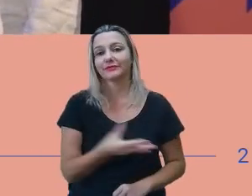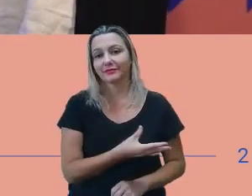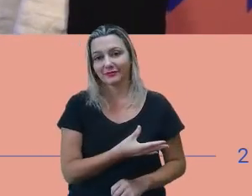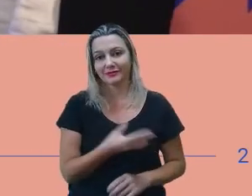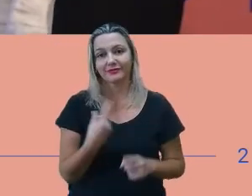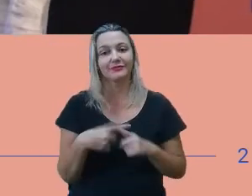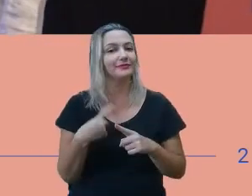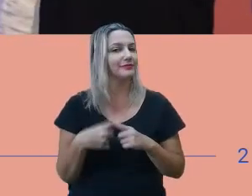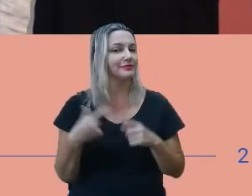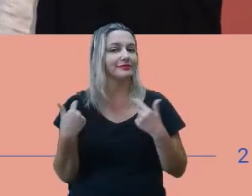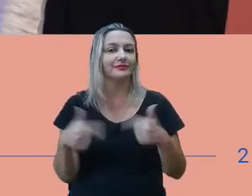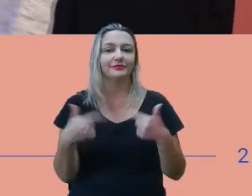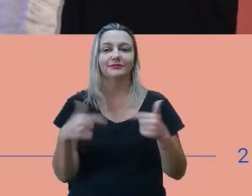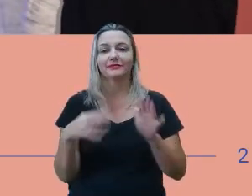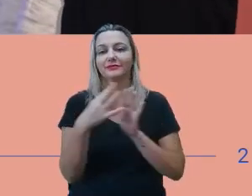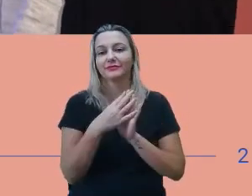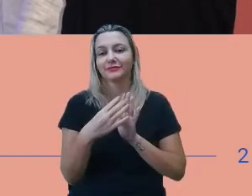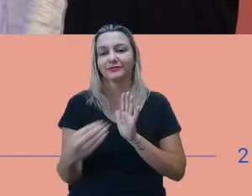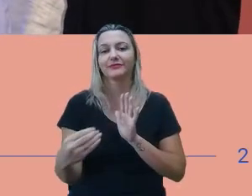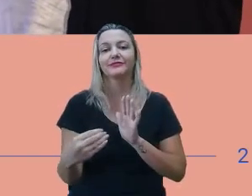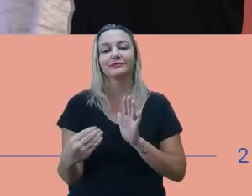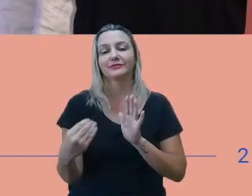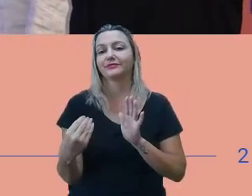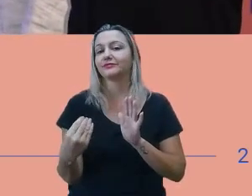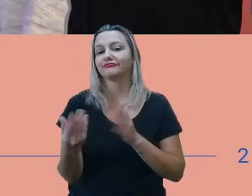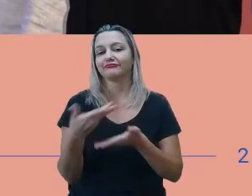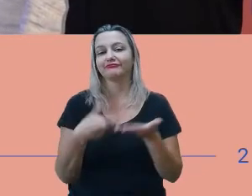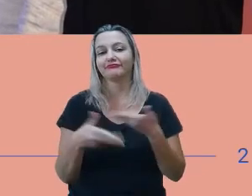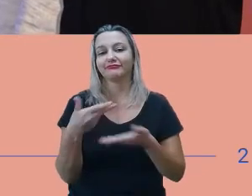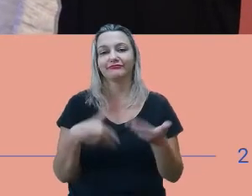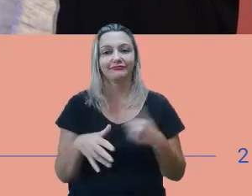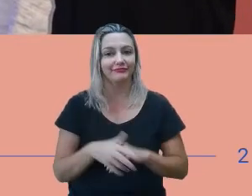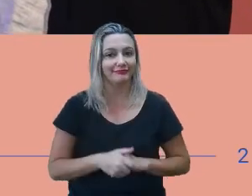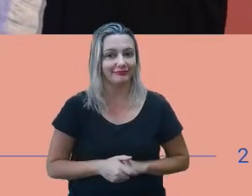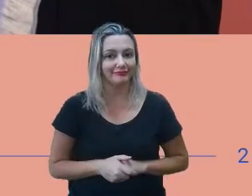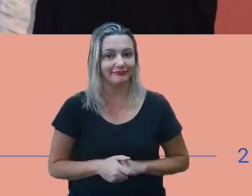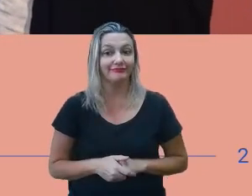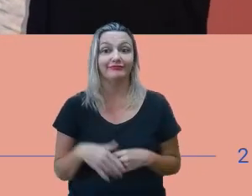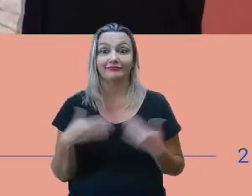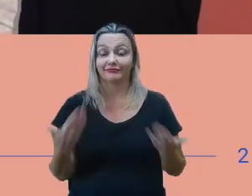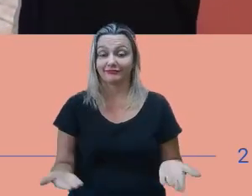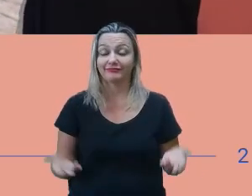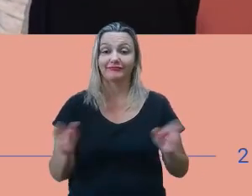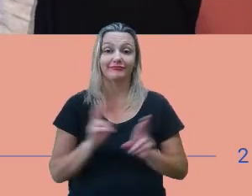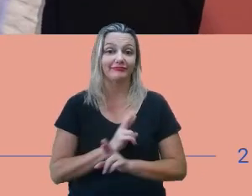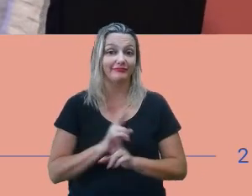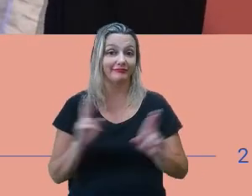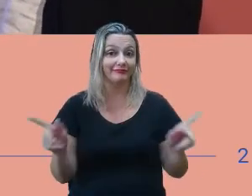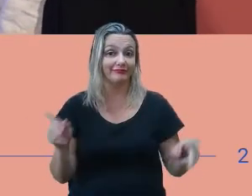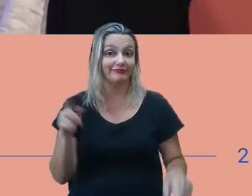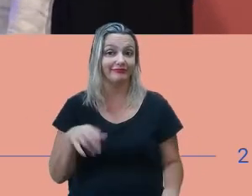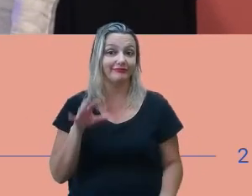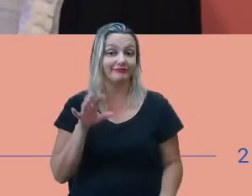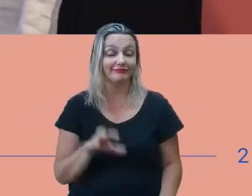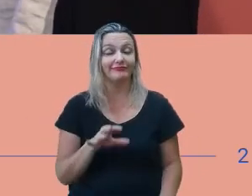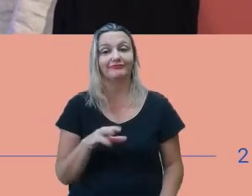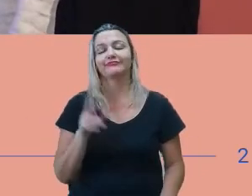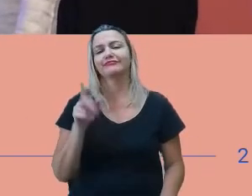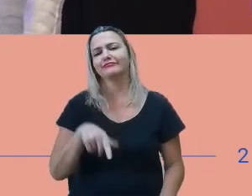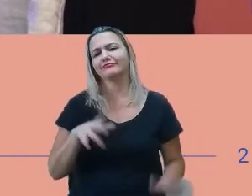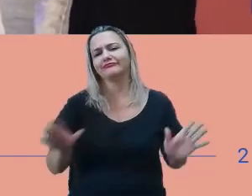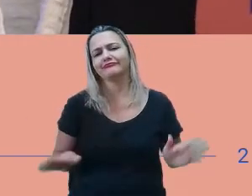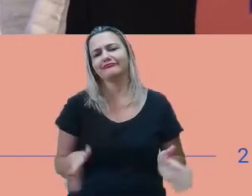trabalhar nesse modelo de forma compartilhado então o grande diferencial é esse a gente está facilitando